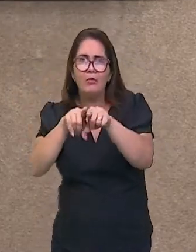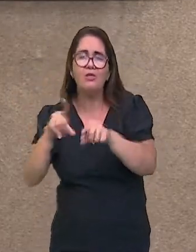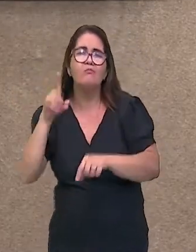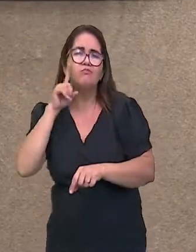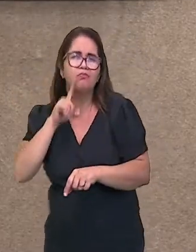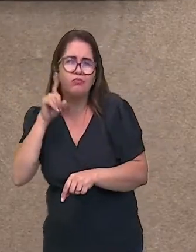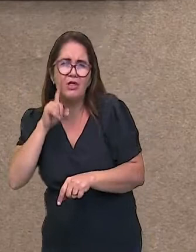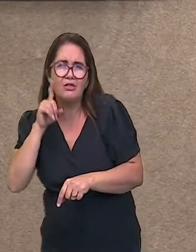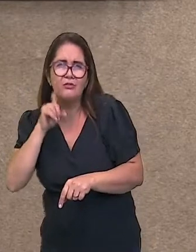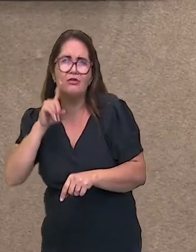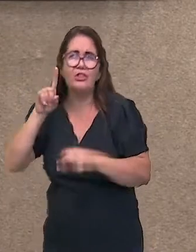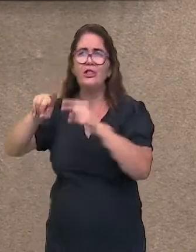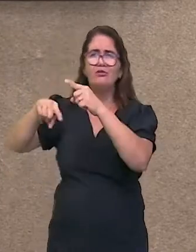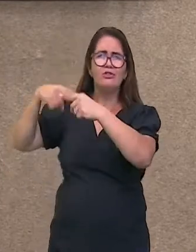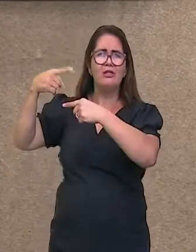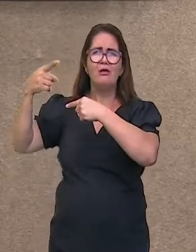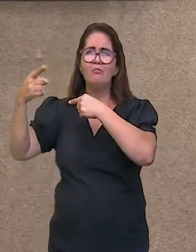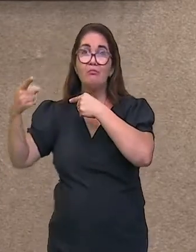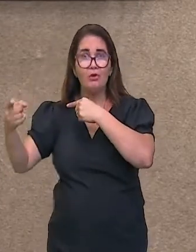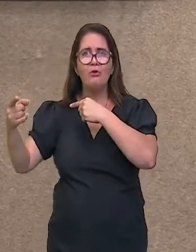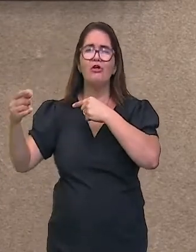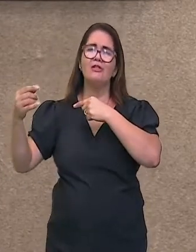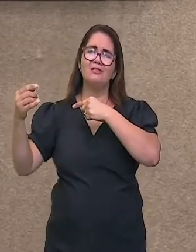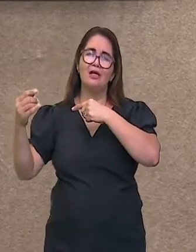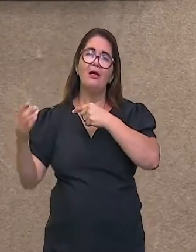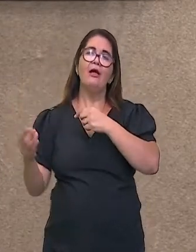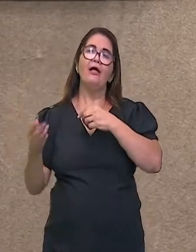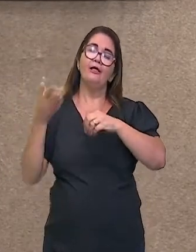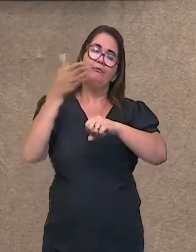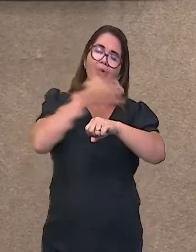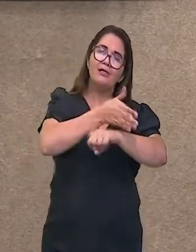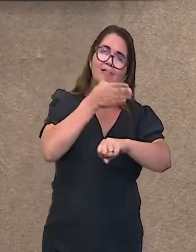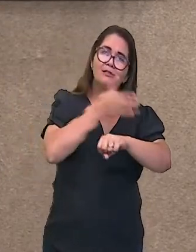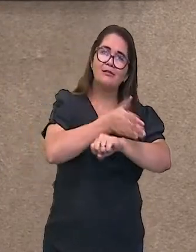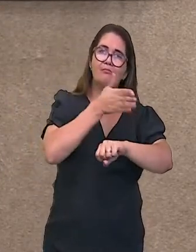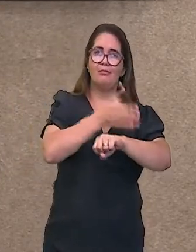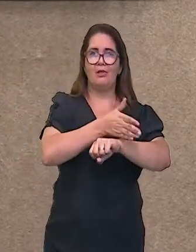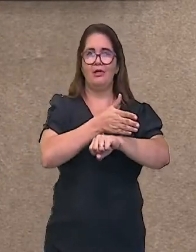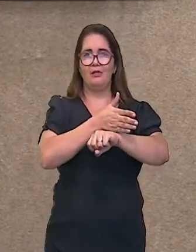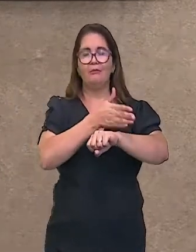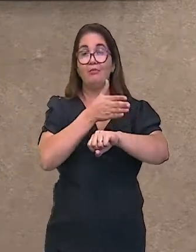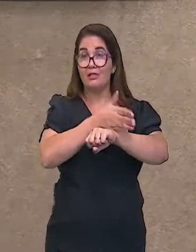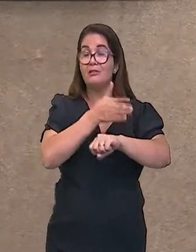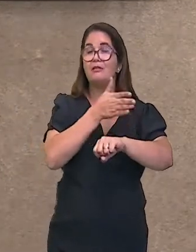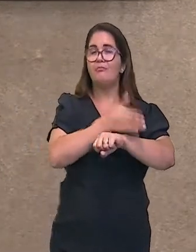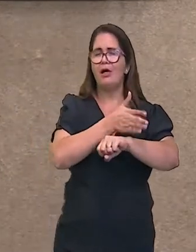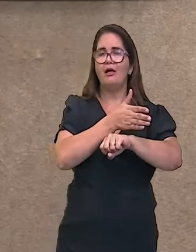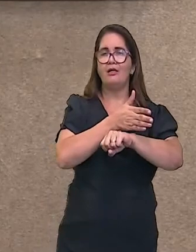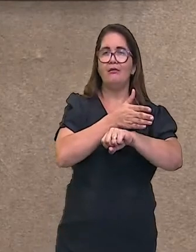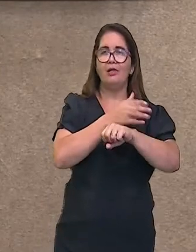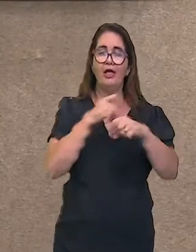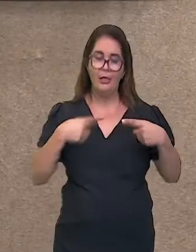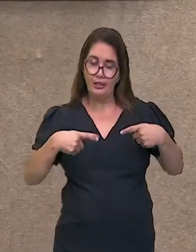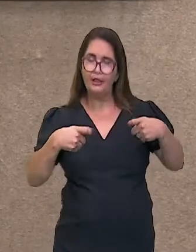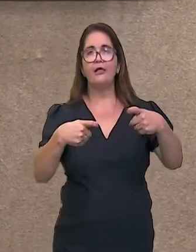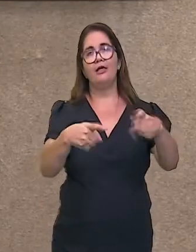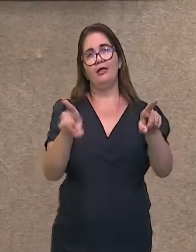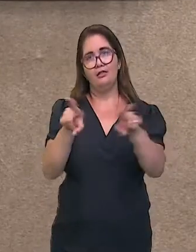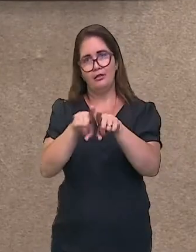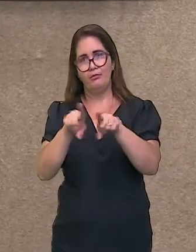por Woodrow Wilson, entraram na guerra quando uma embarcação britânica foi atacada pelos